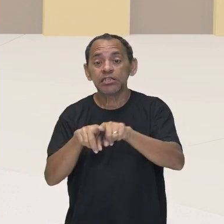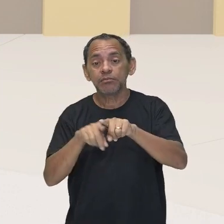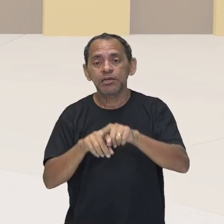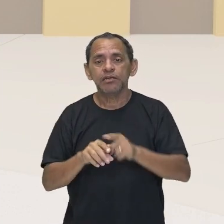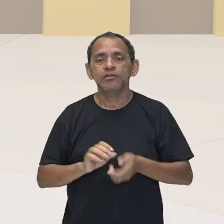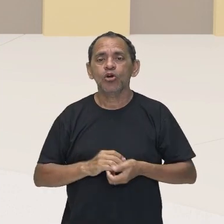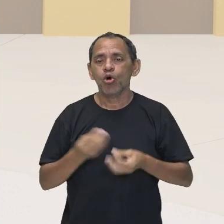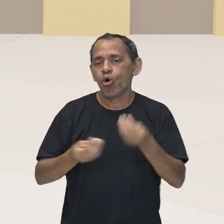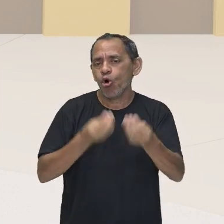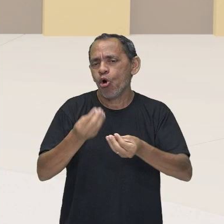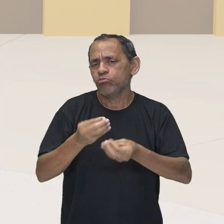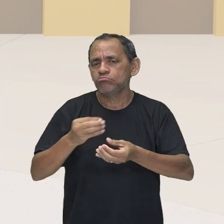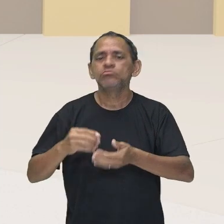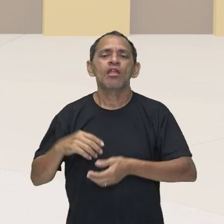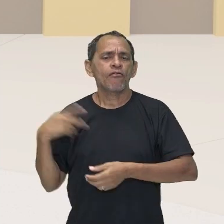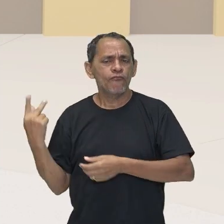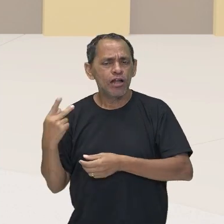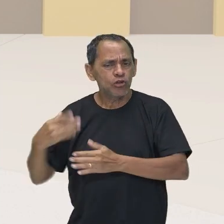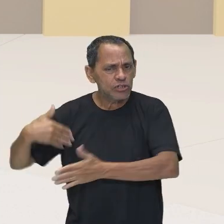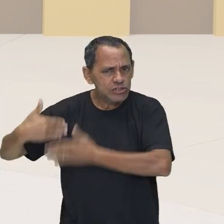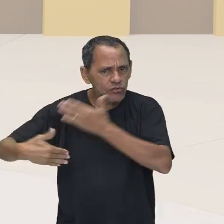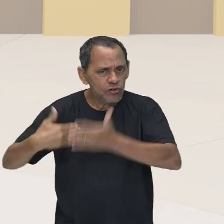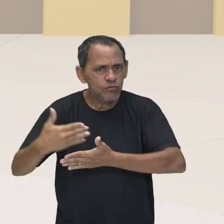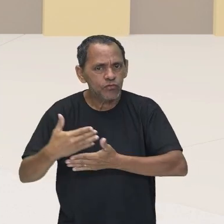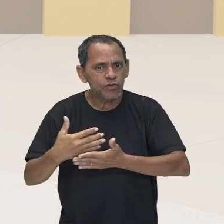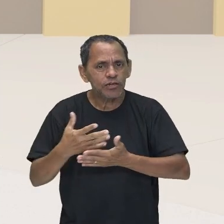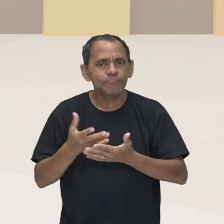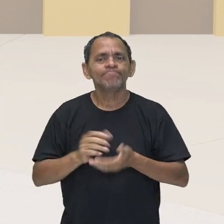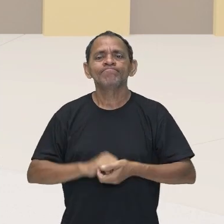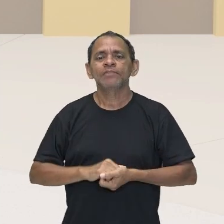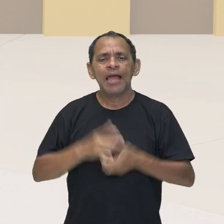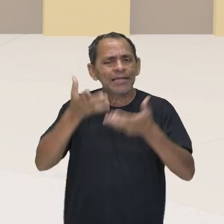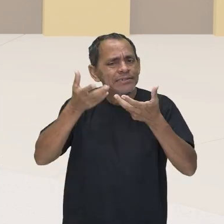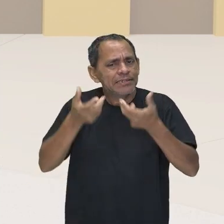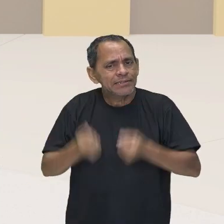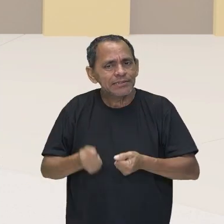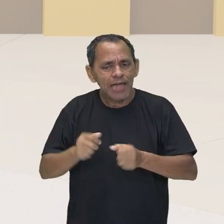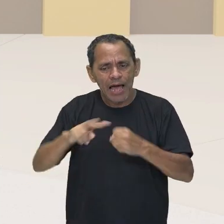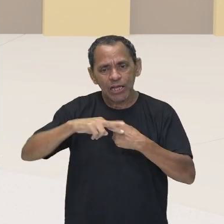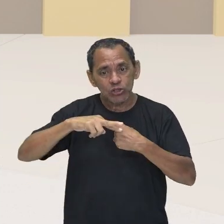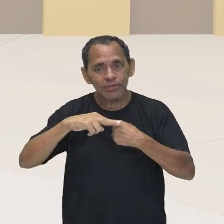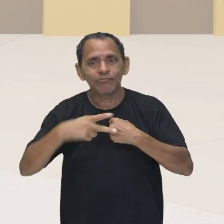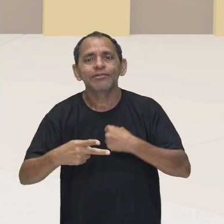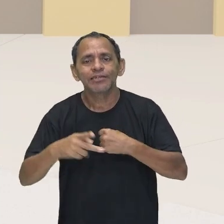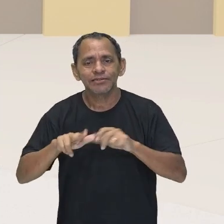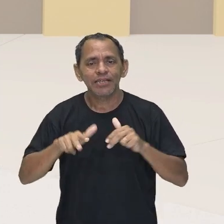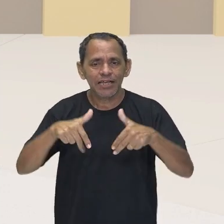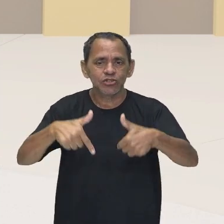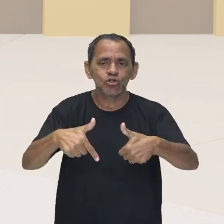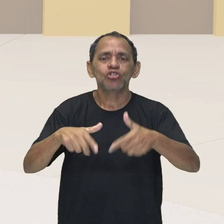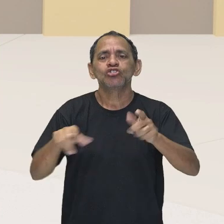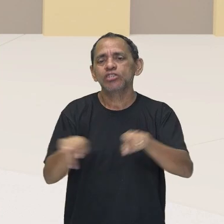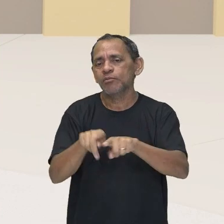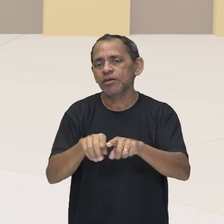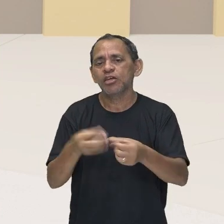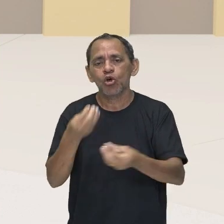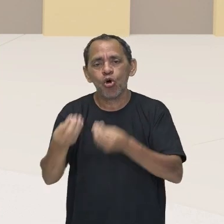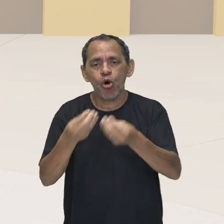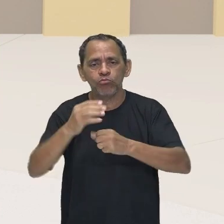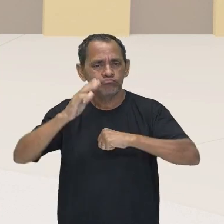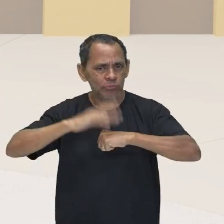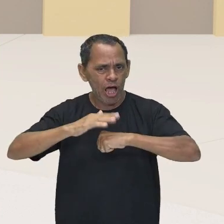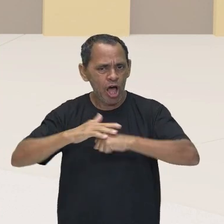ser desenvolvido. Assumir as consequências de suas ações. A autorresponsabilidade. Temos